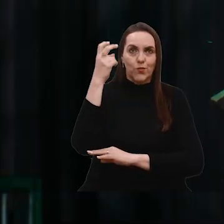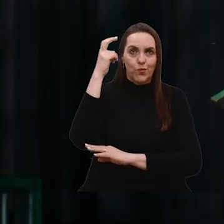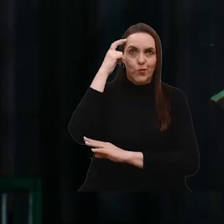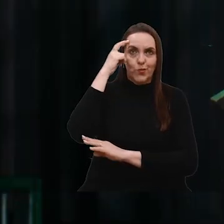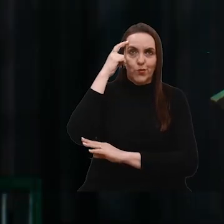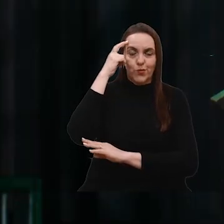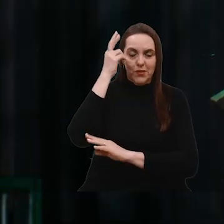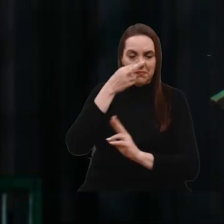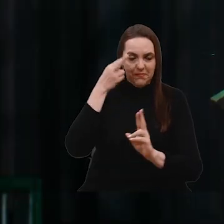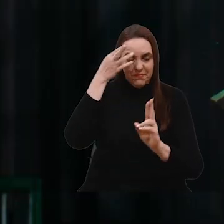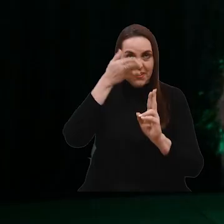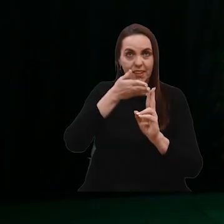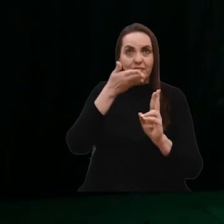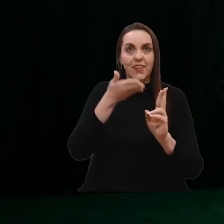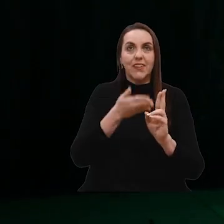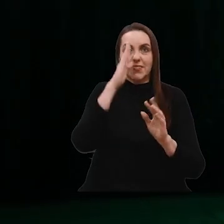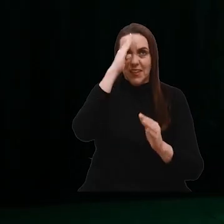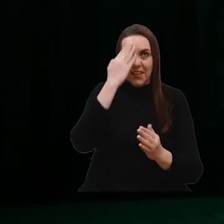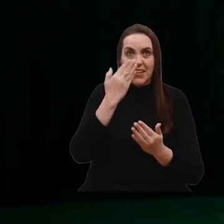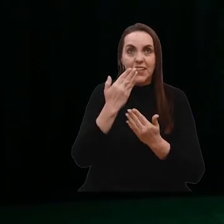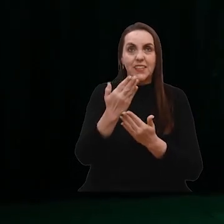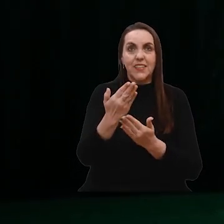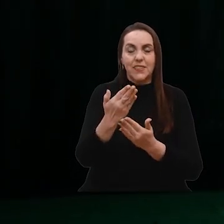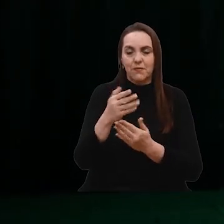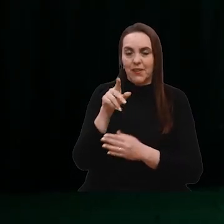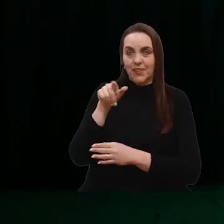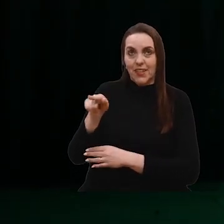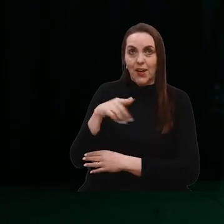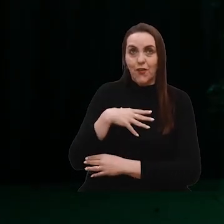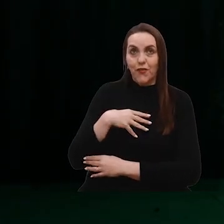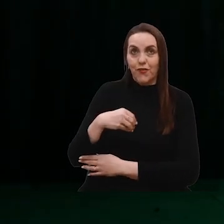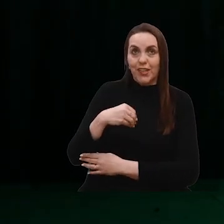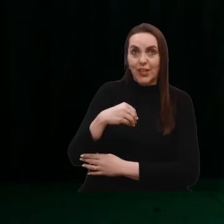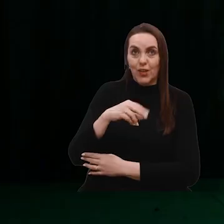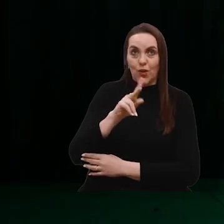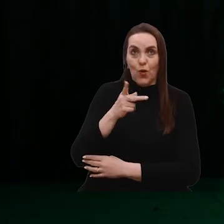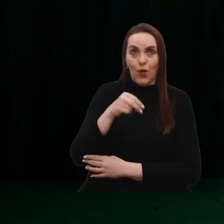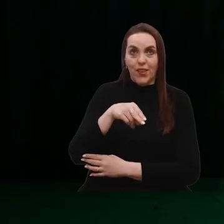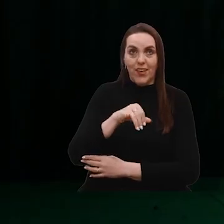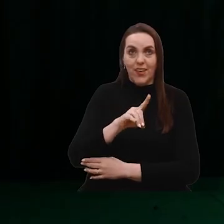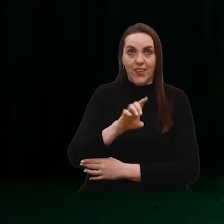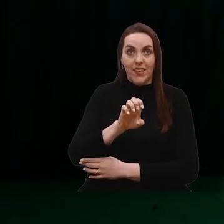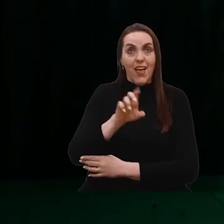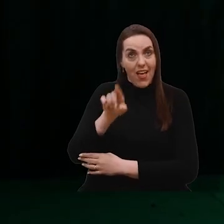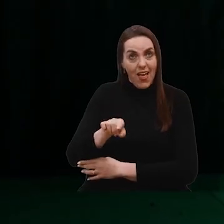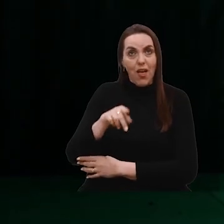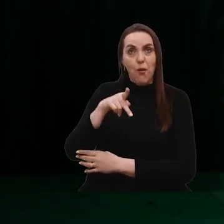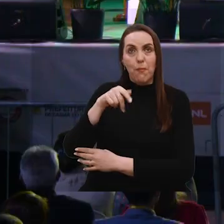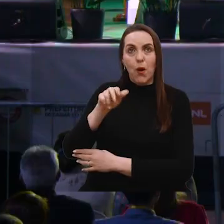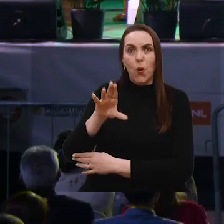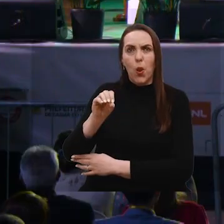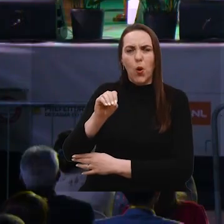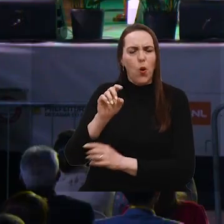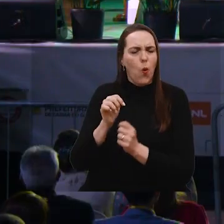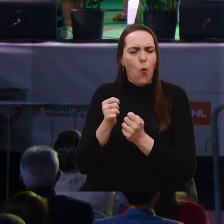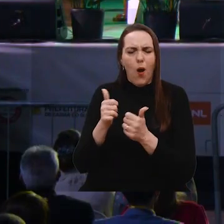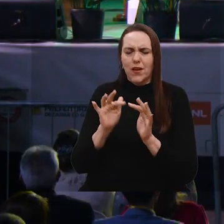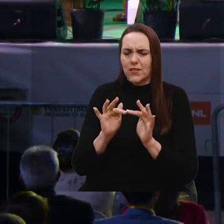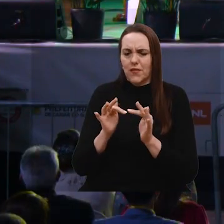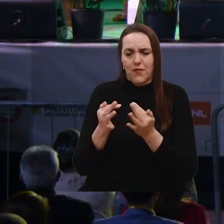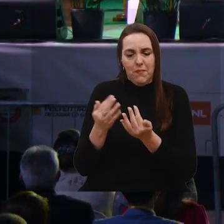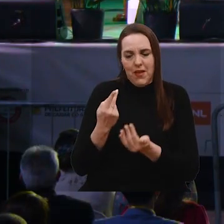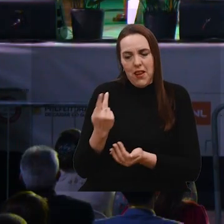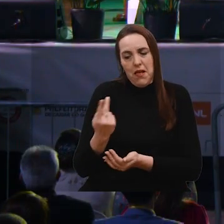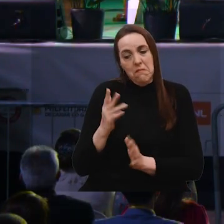cultura gaúcha. E faço aqui uma referência e um agradecimento pela presença do Paulo Bertucci, quase